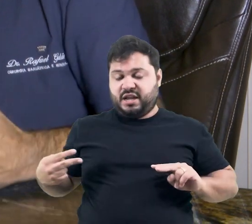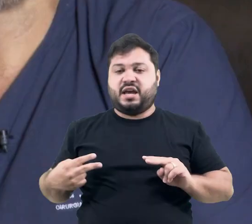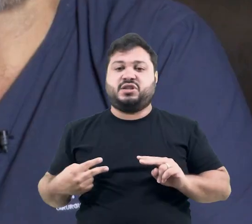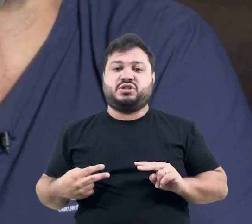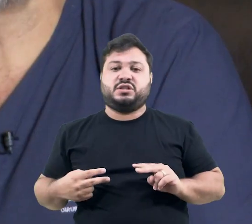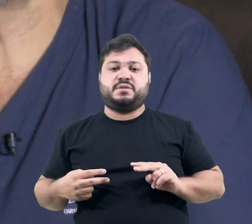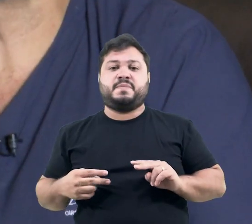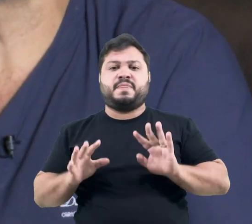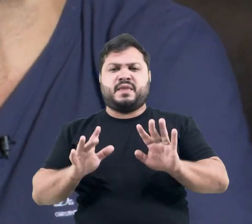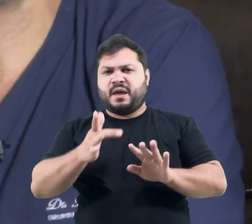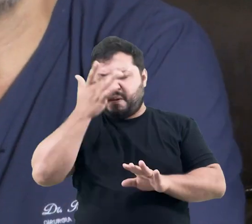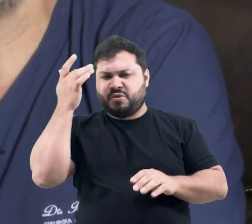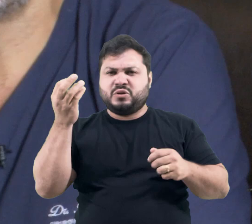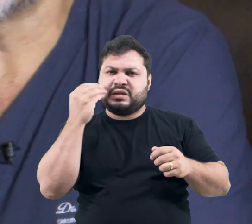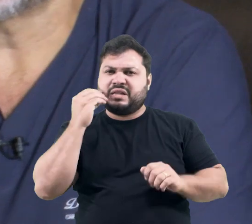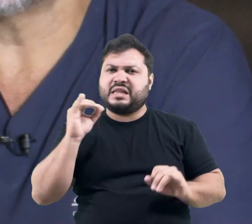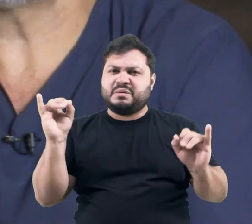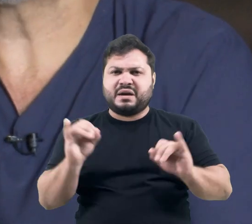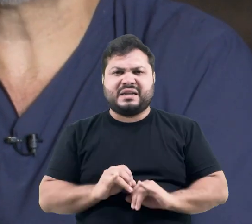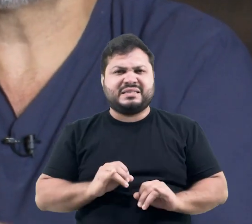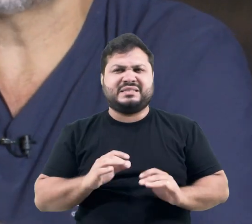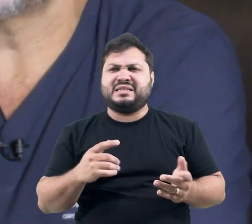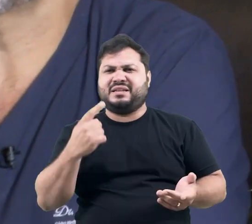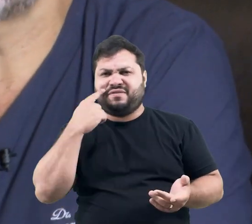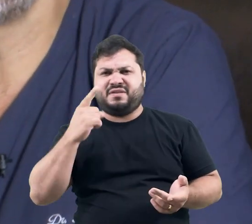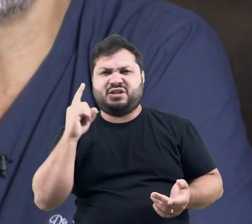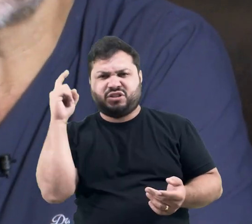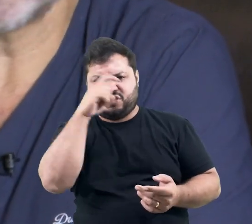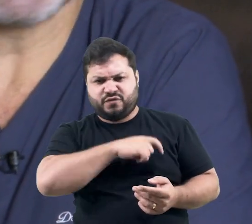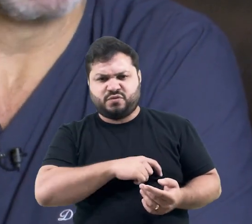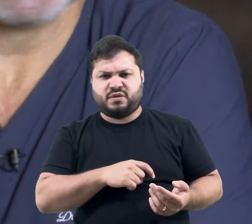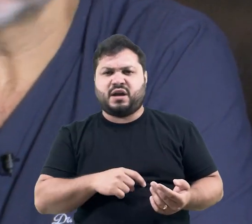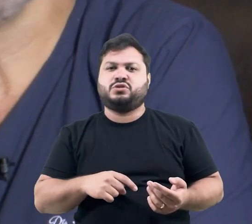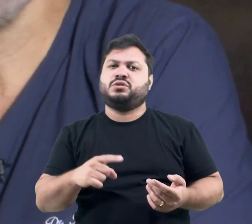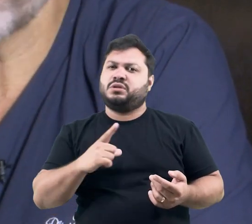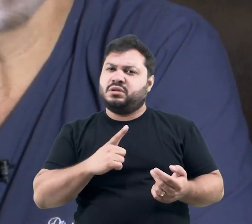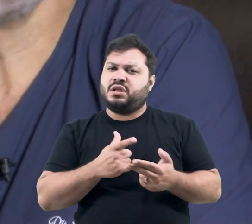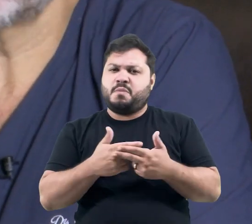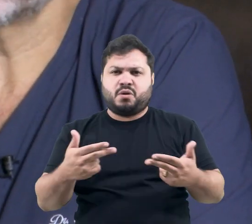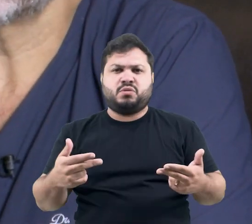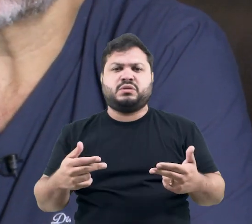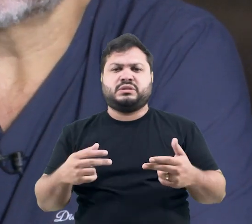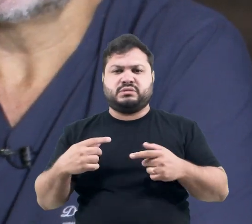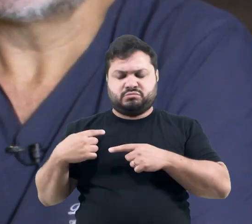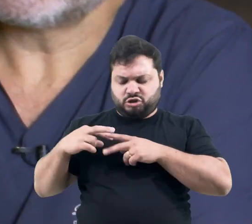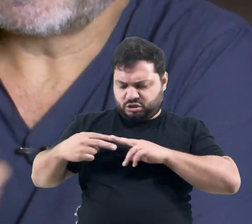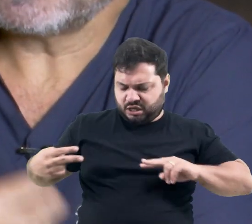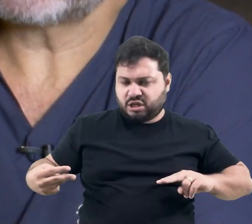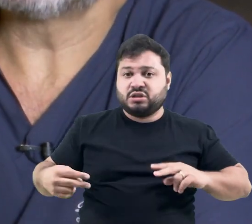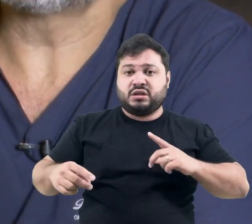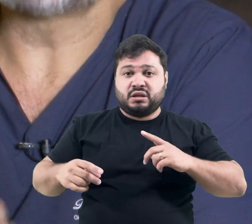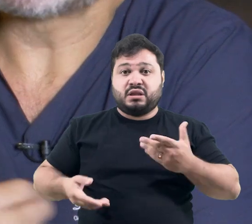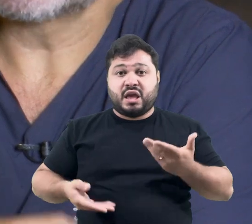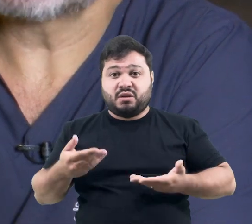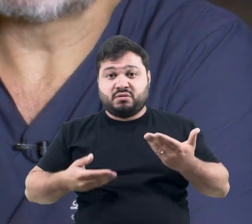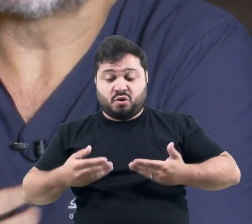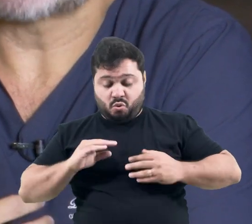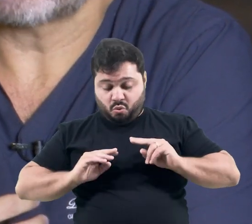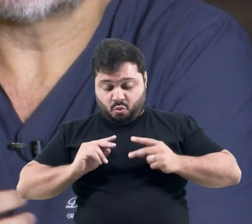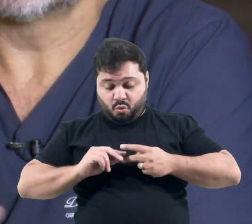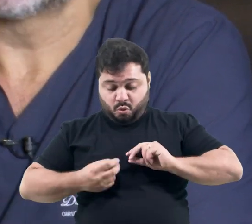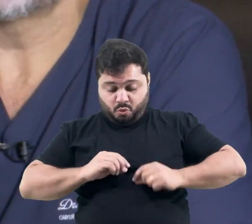genética. O paciente que tenta emagrecer e mesmo assim você vê que tem dificuldade, tem alguma predisposição. Existe um